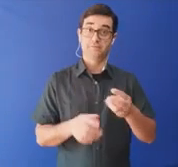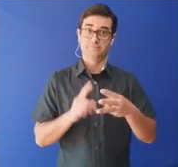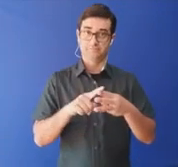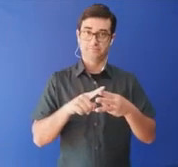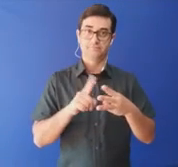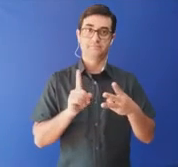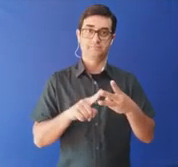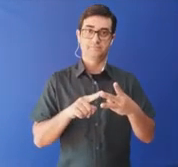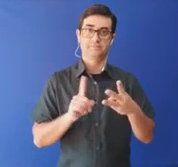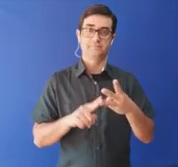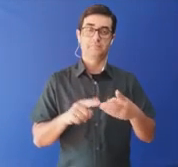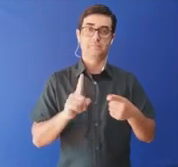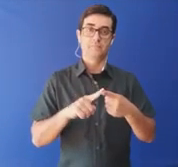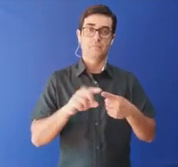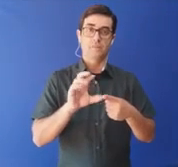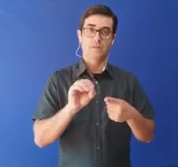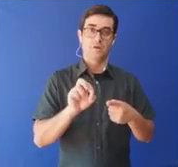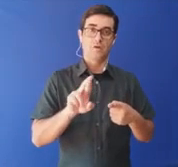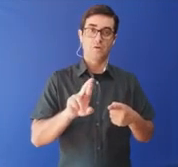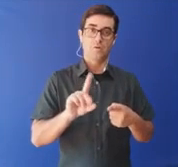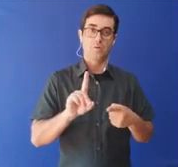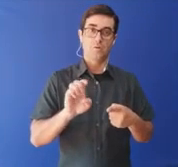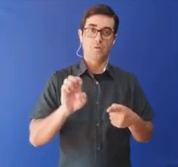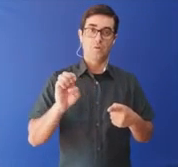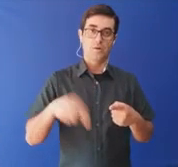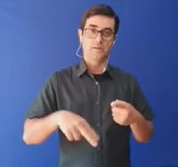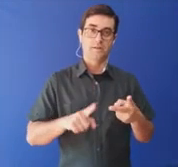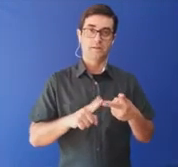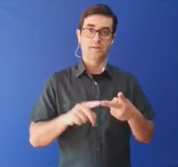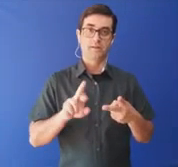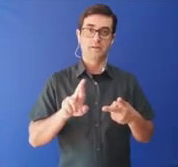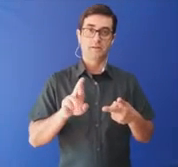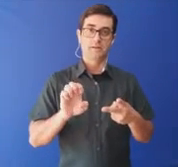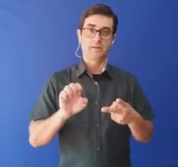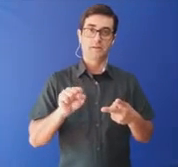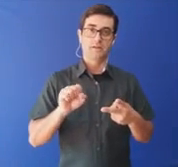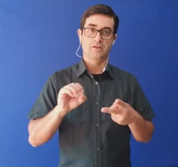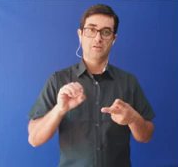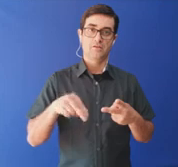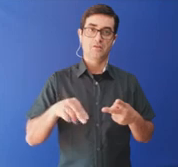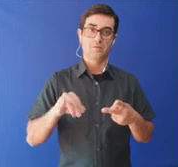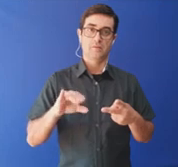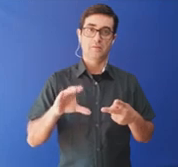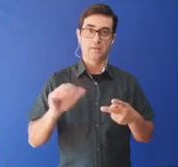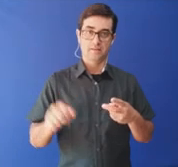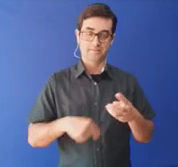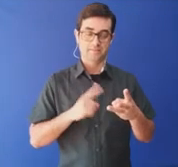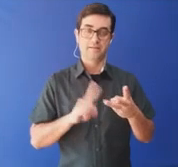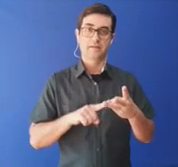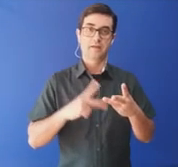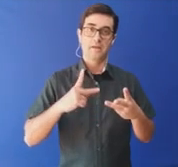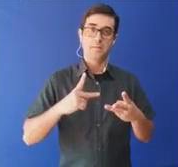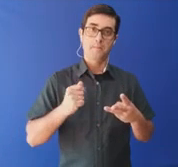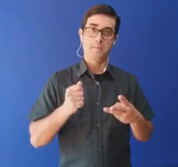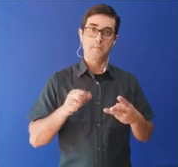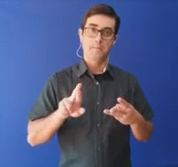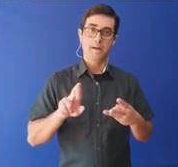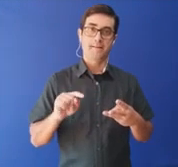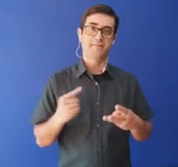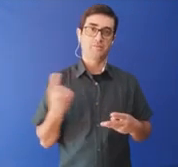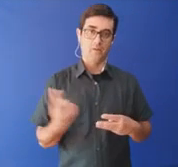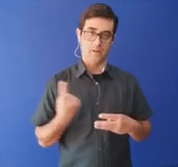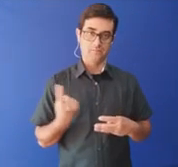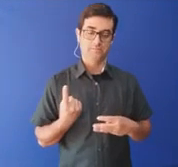fraca. Então, já vimos três: ordem de ligação, presença de ressonância e a presença de